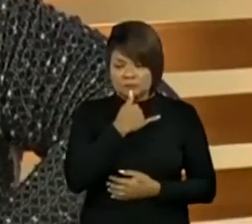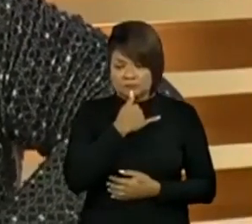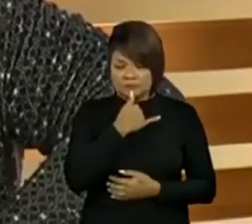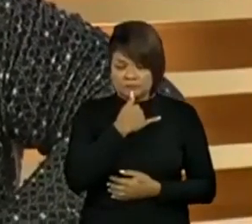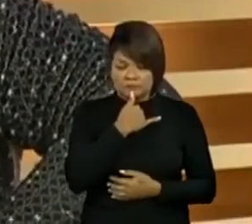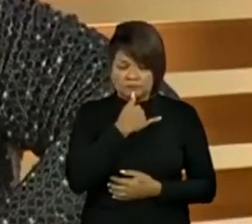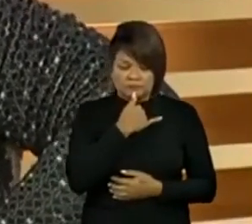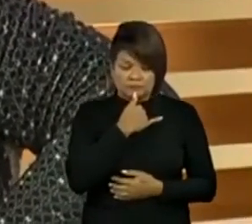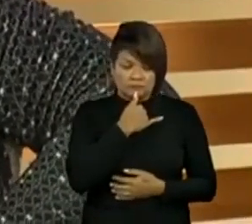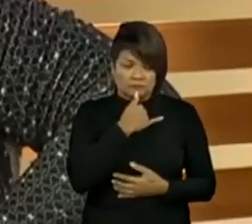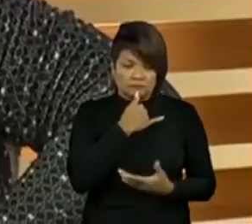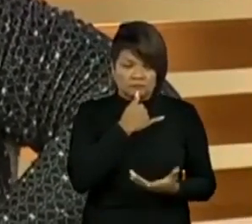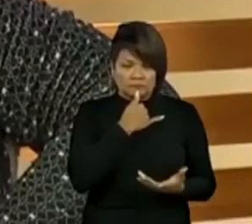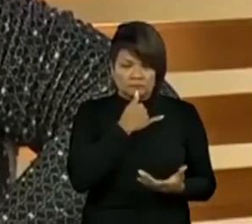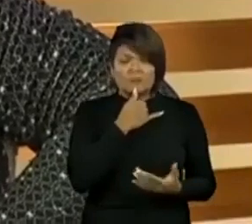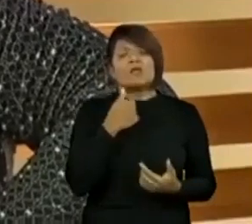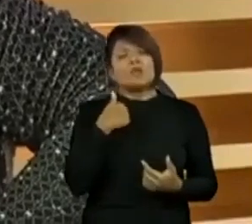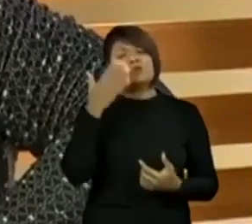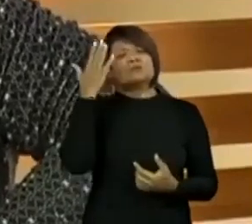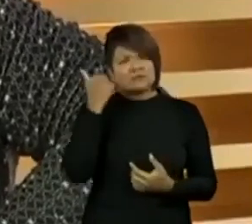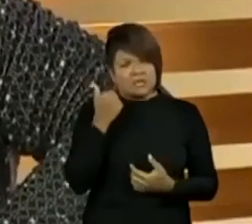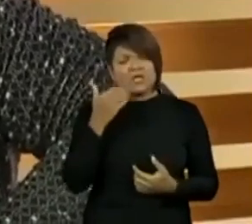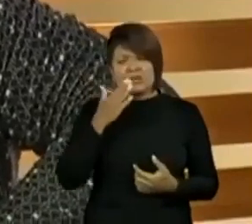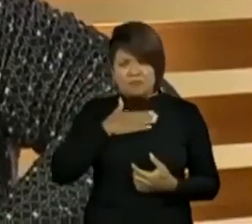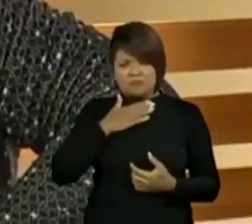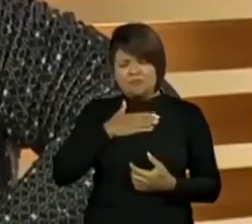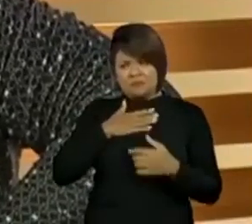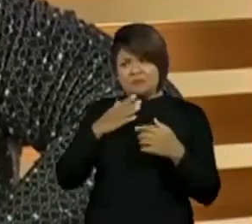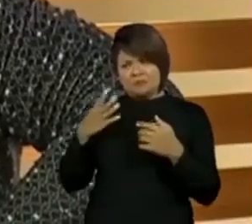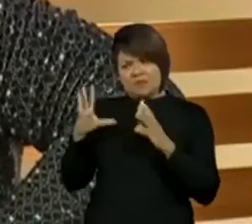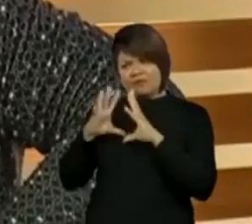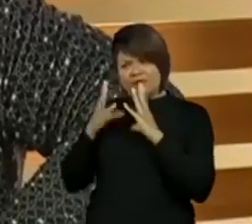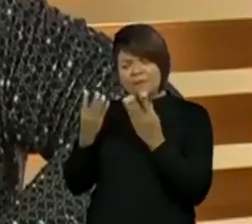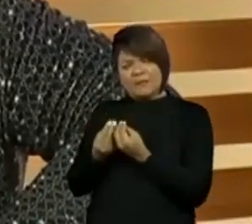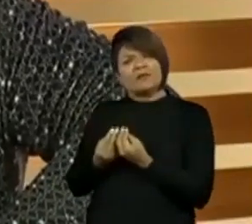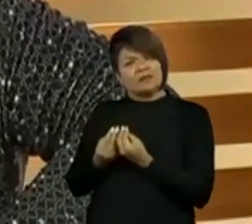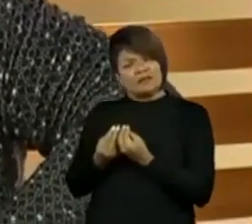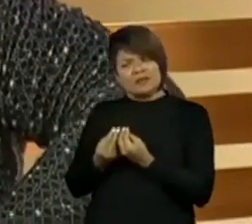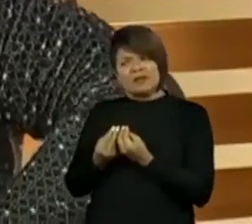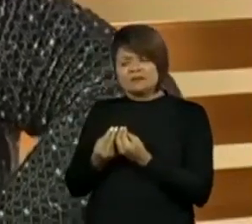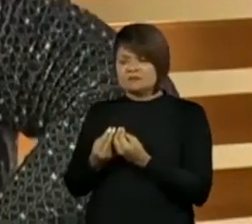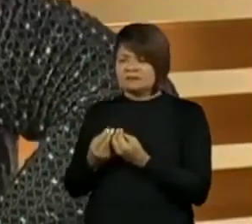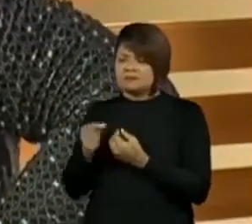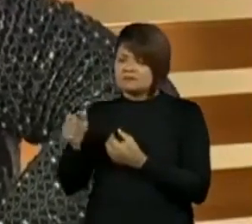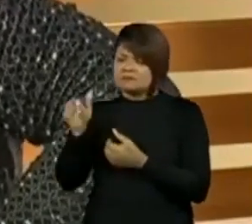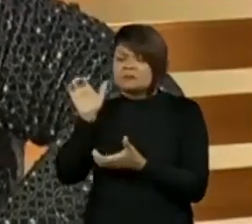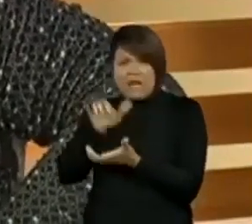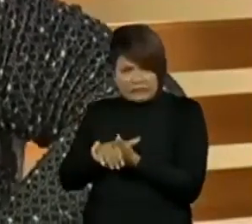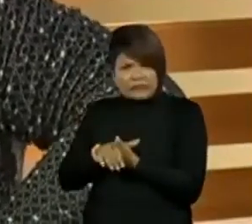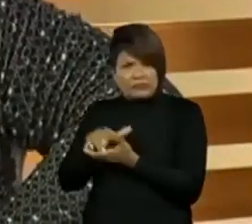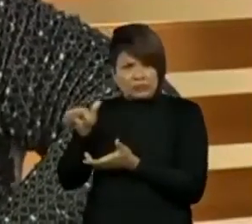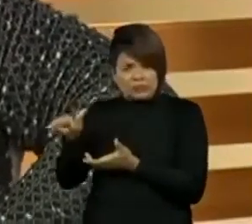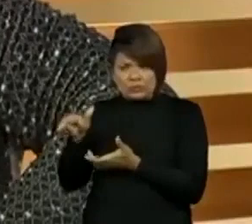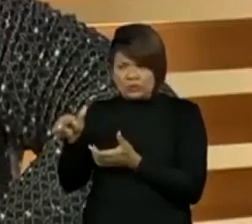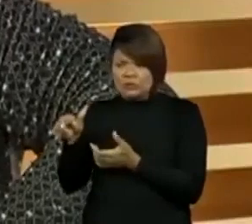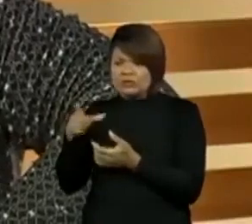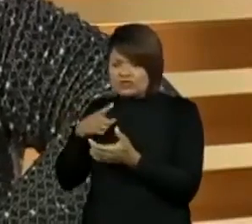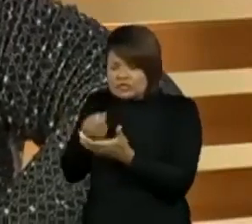Sabia que tinha uma vida boa. Seu marido, Zenzele, era um escultor, um homem muito